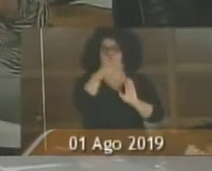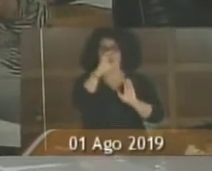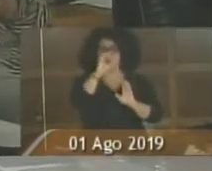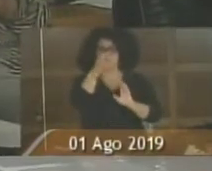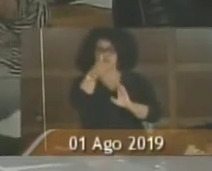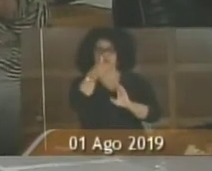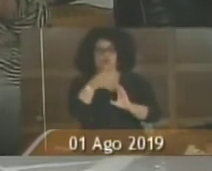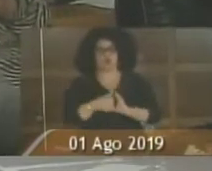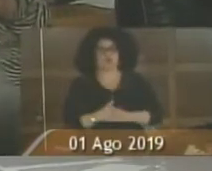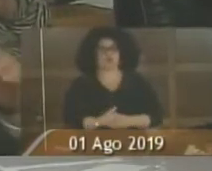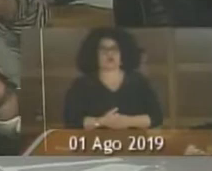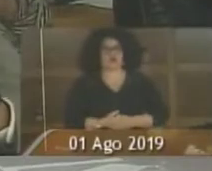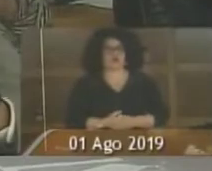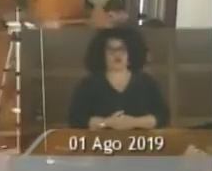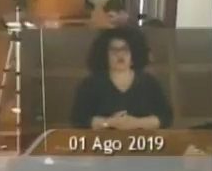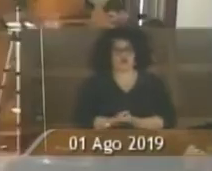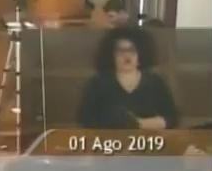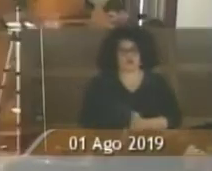Simpismar.